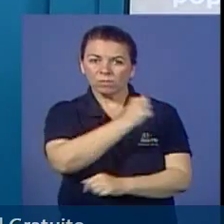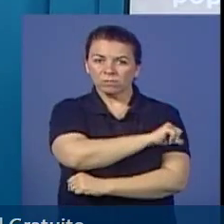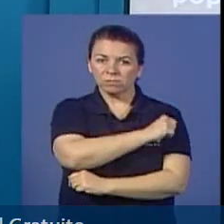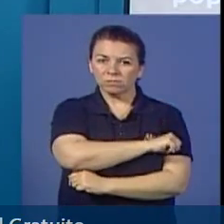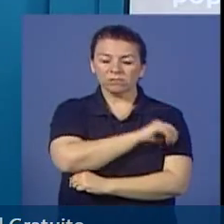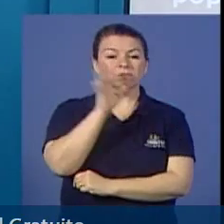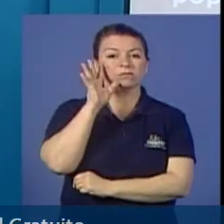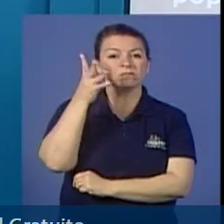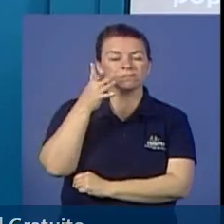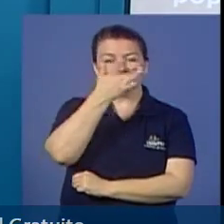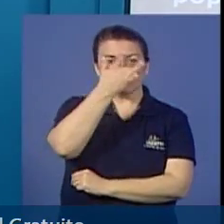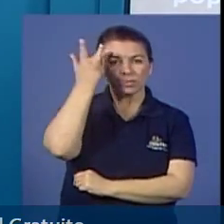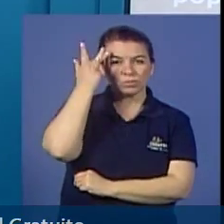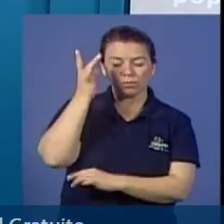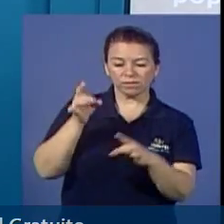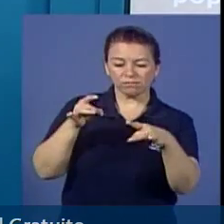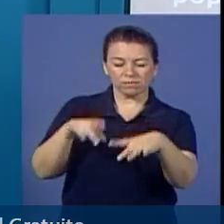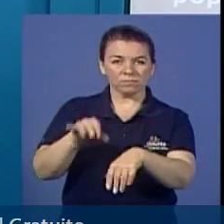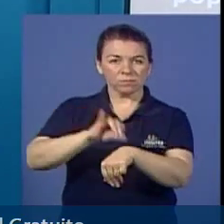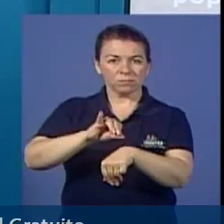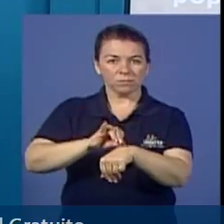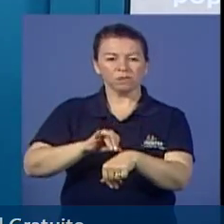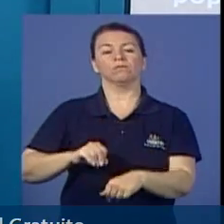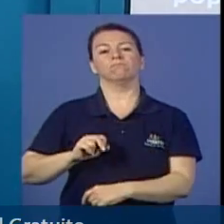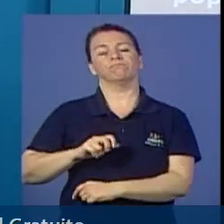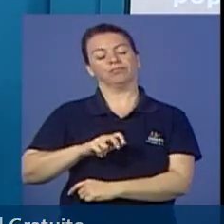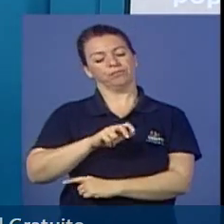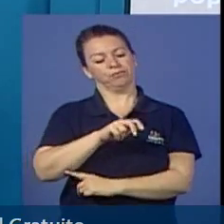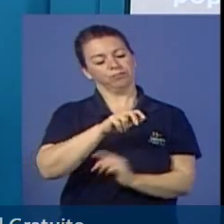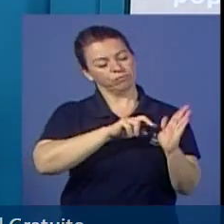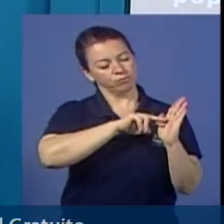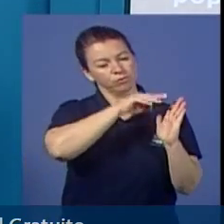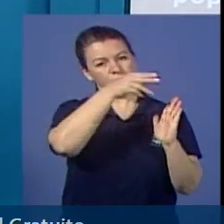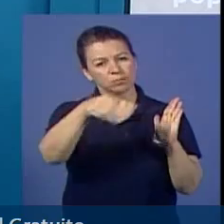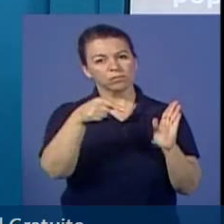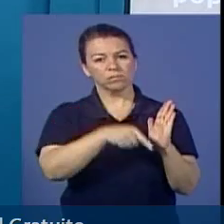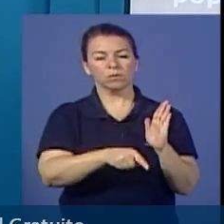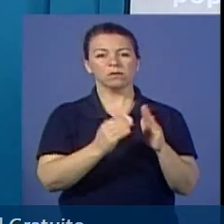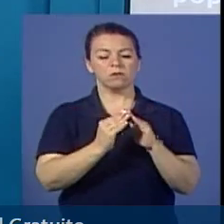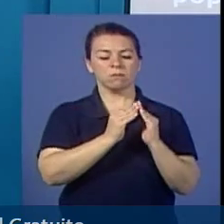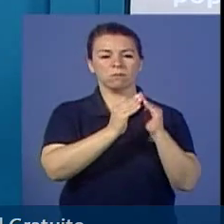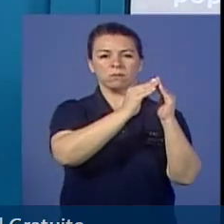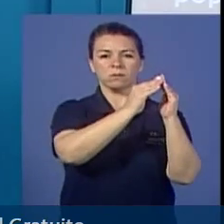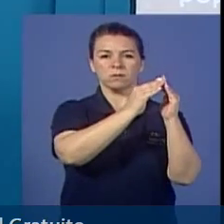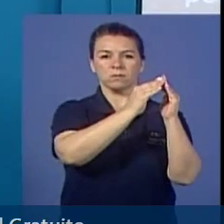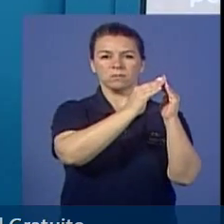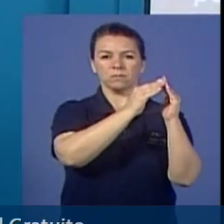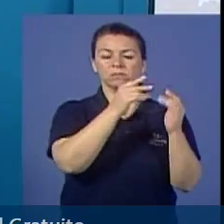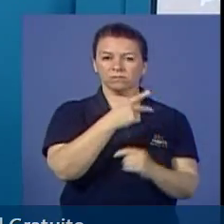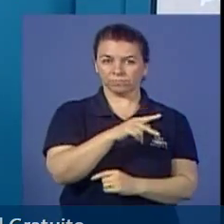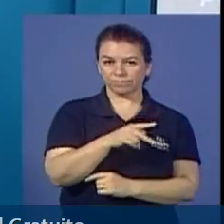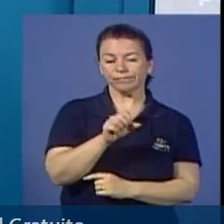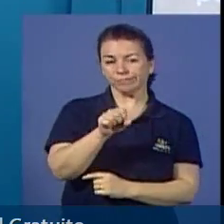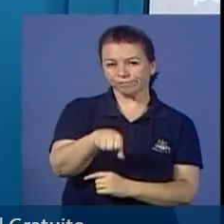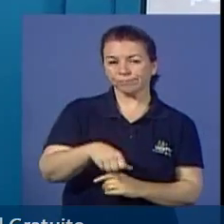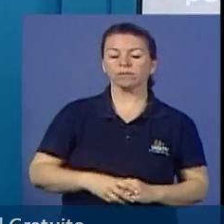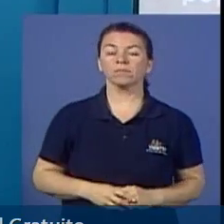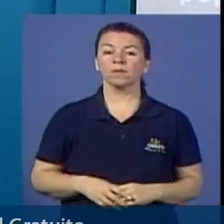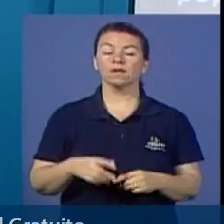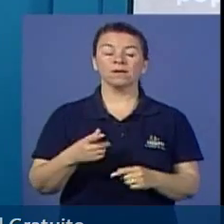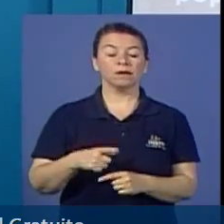de Janeiro, inclusive, tinha uma fama muito ruim lá fora. Muitos transatlânticos que vinham para cá, tipo o Titanic, da época,